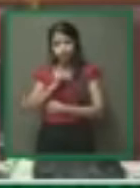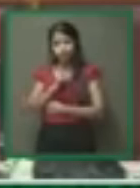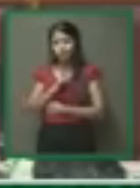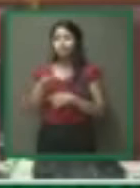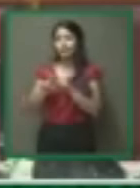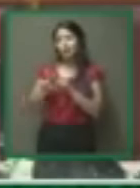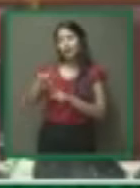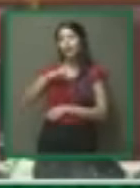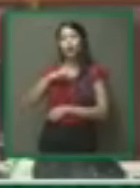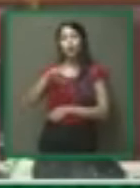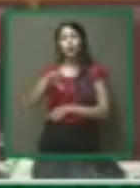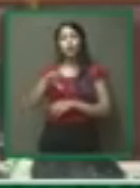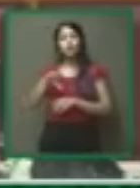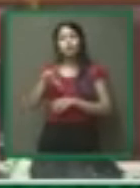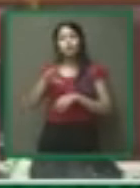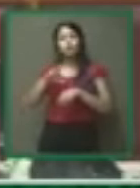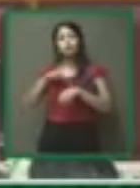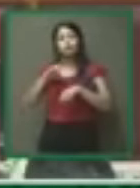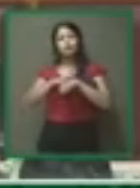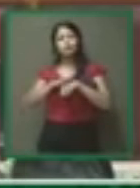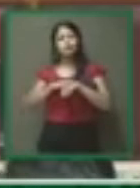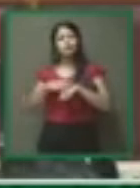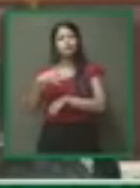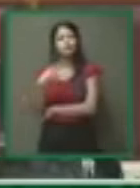eu sou portador de 4 hérnias de disco.